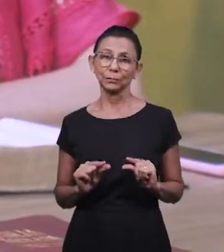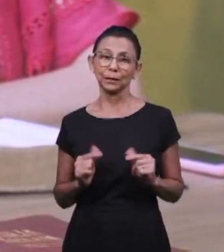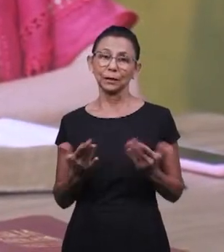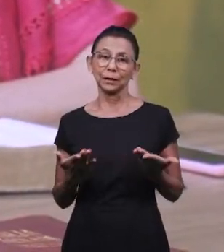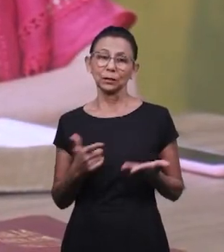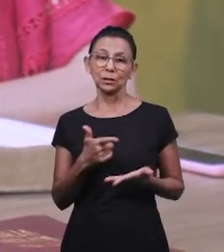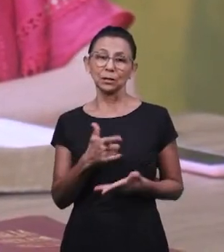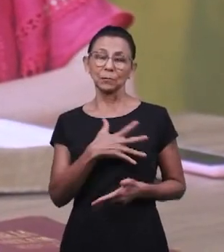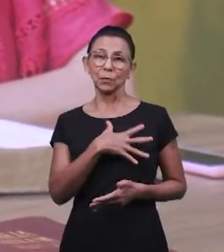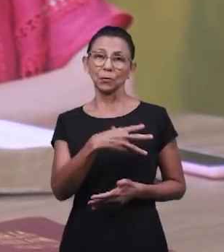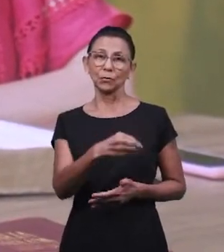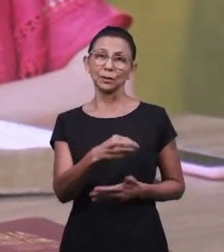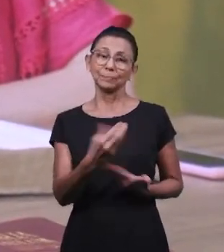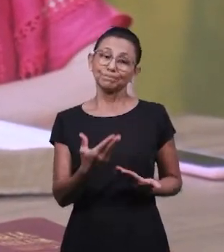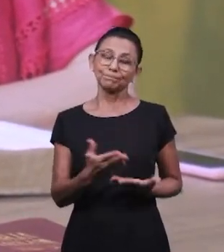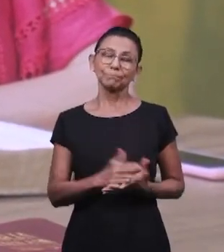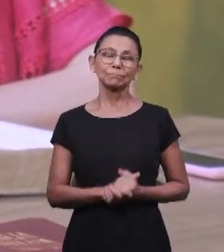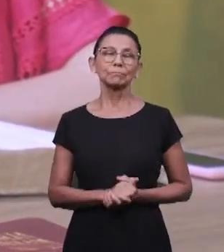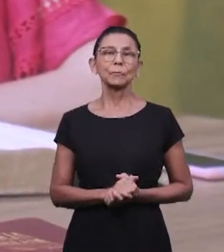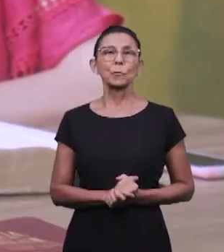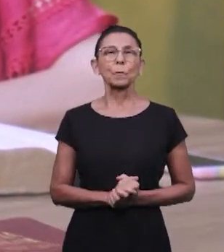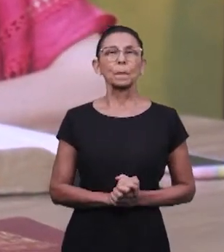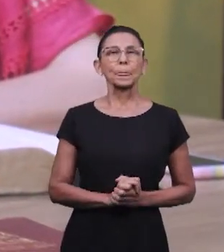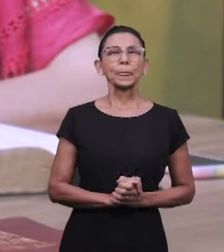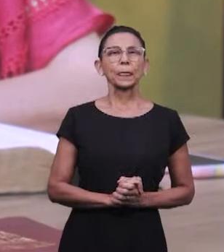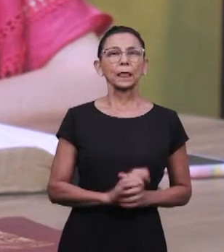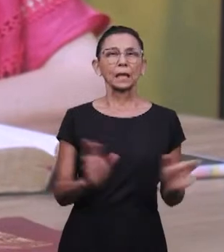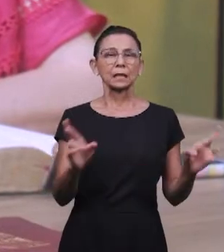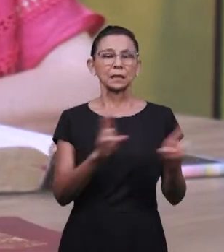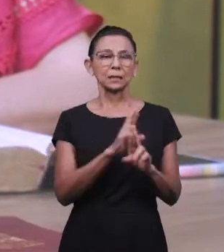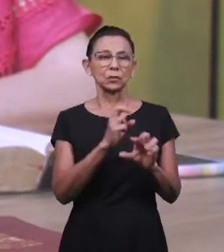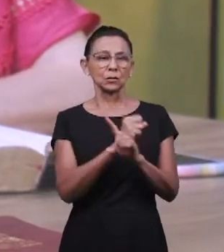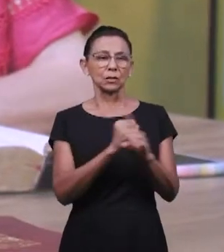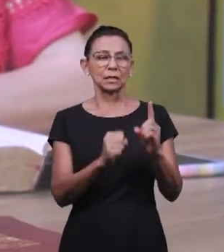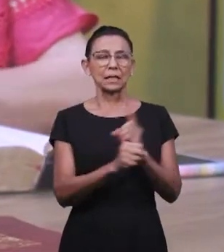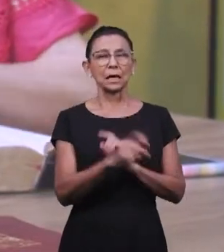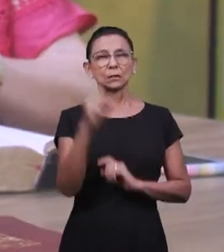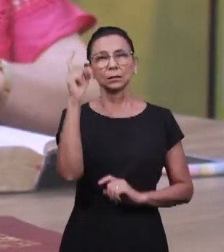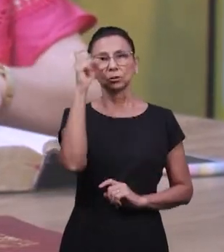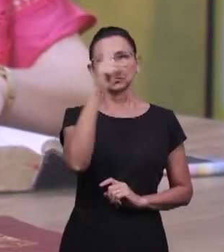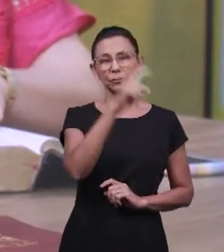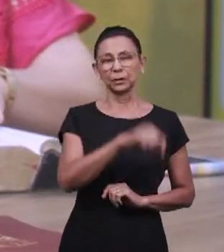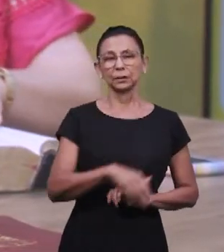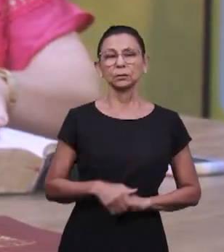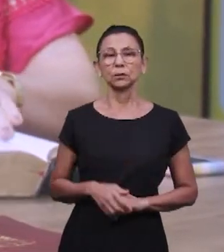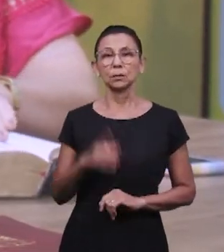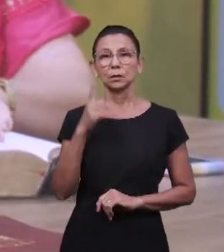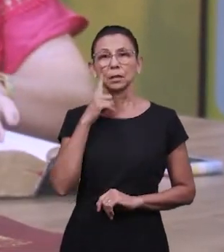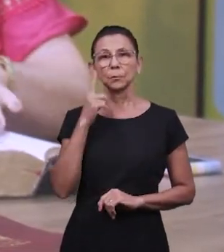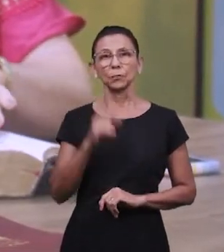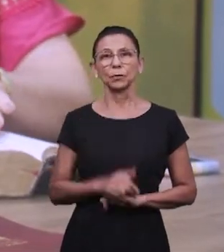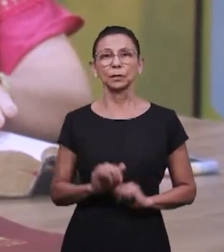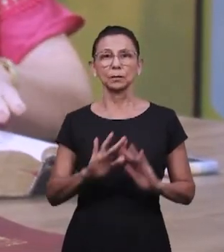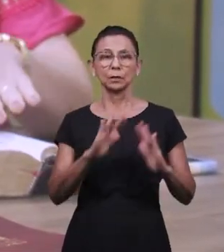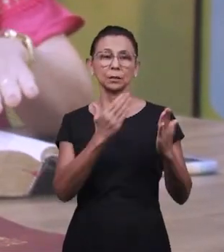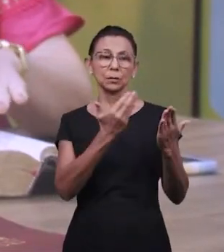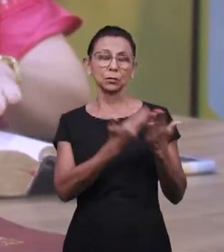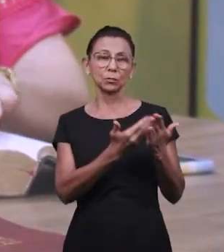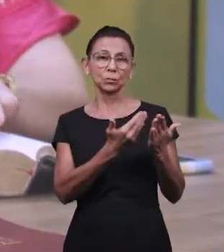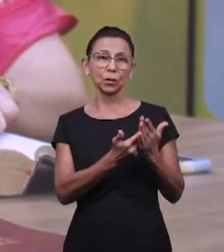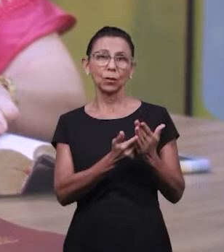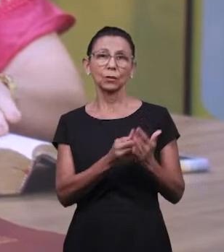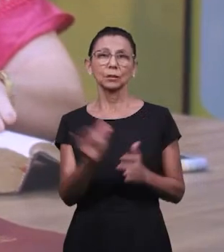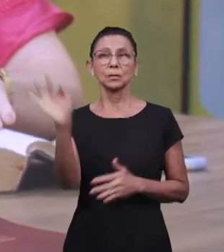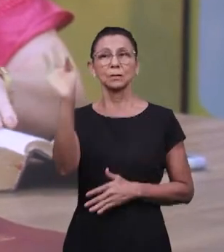Nós temos acompanhado nas escolas, nos institutos, nas universidades, crianças, adolescentes e jovens extremamente